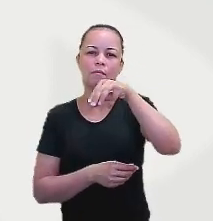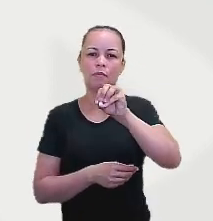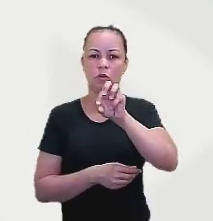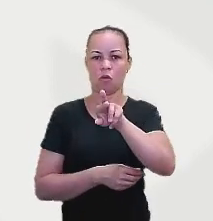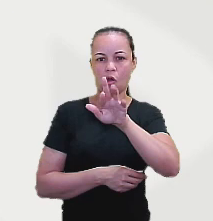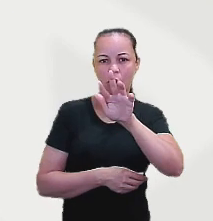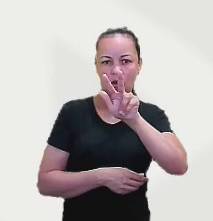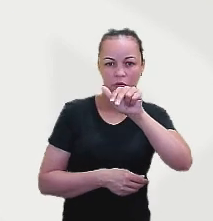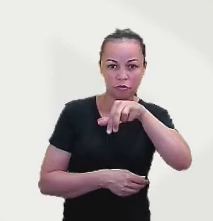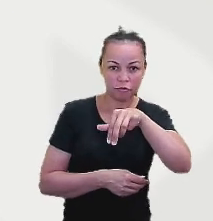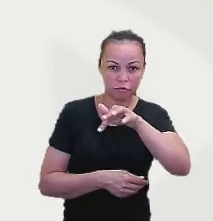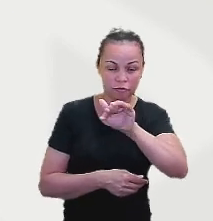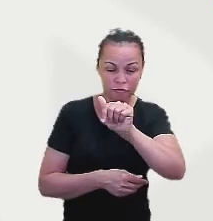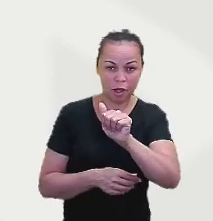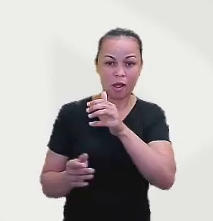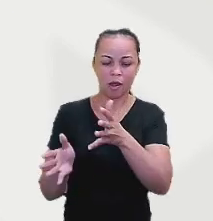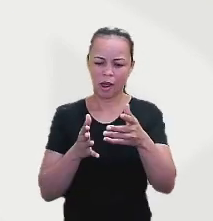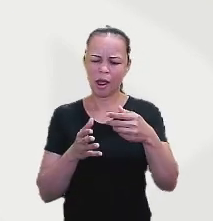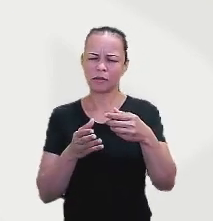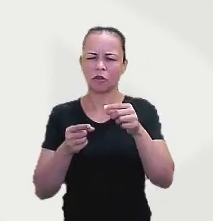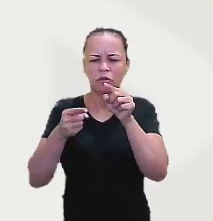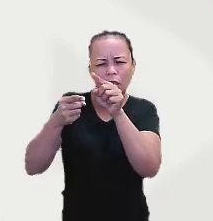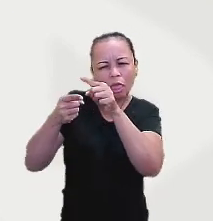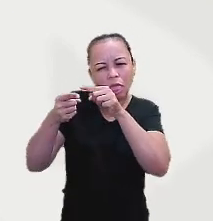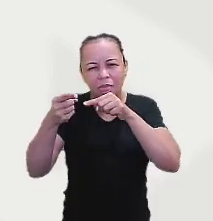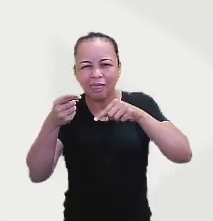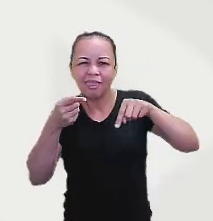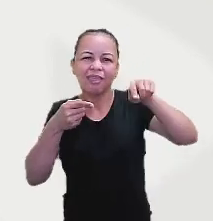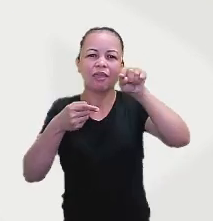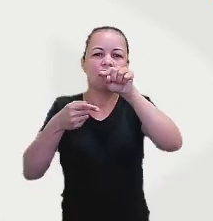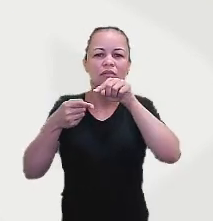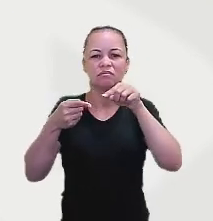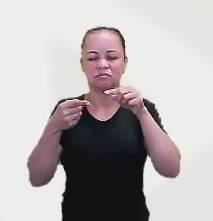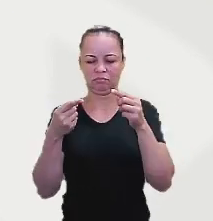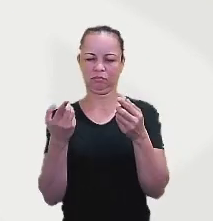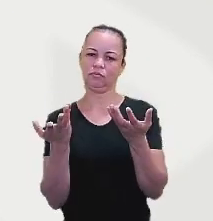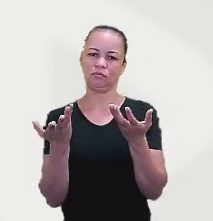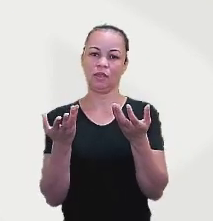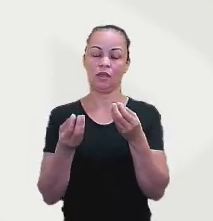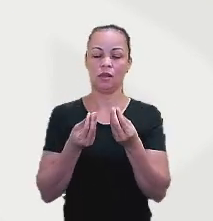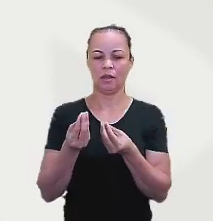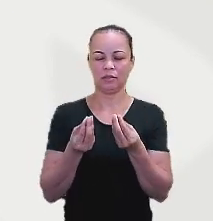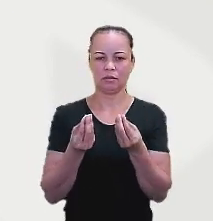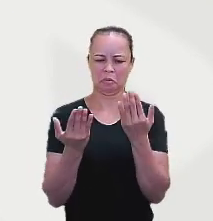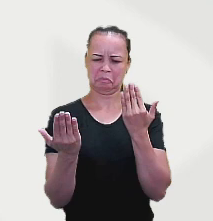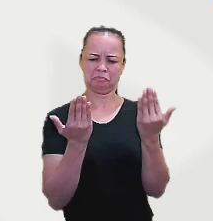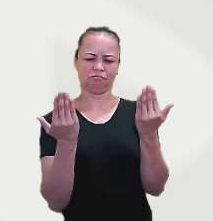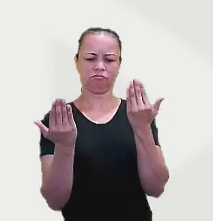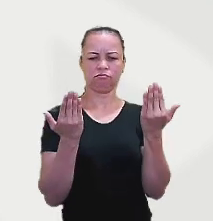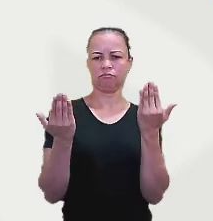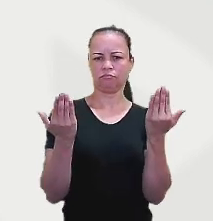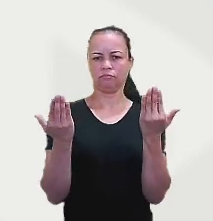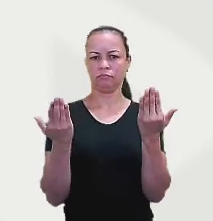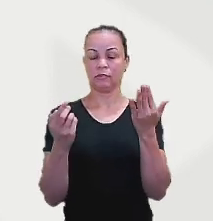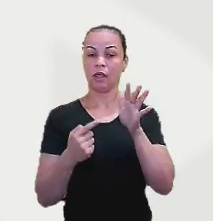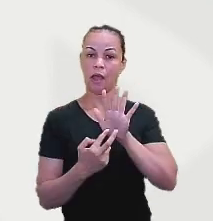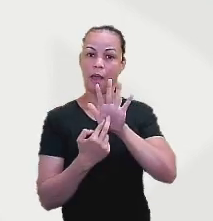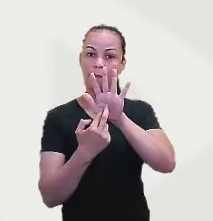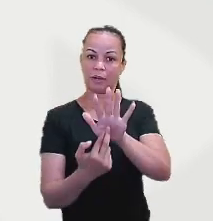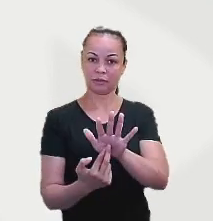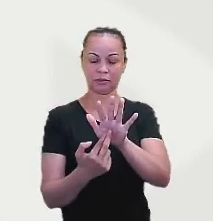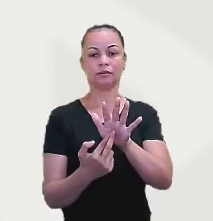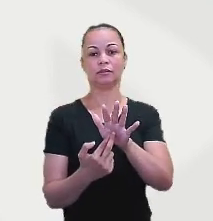meio talvez arredondada, meio ovaloide, mas você vê nitidamente que há sim, graças à presença da parede